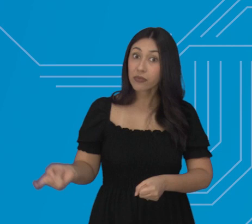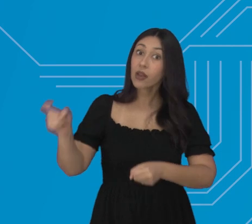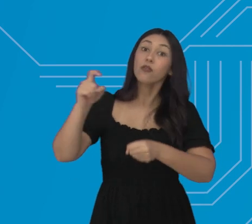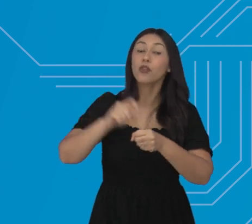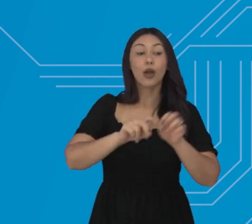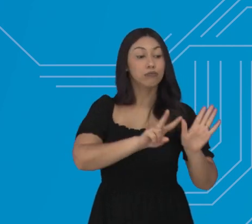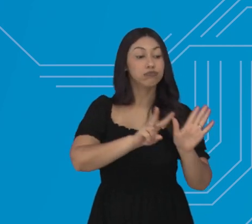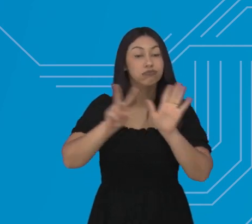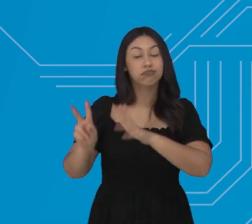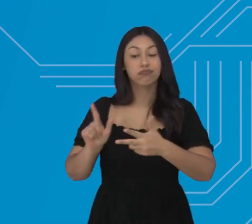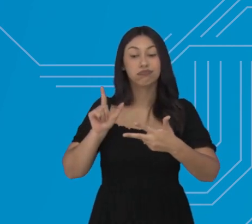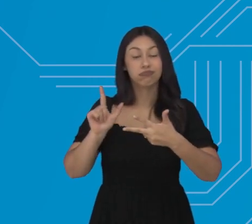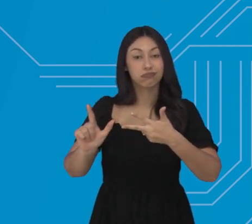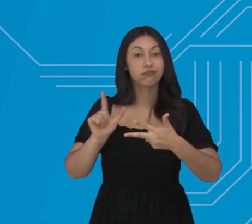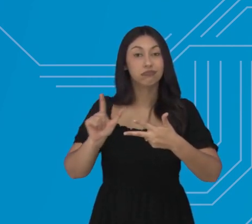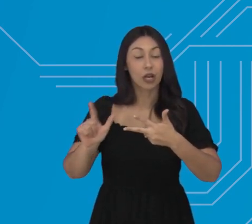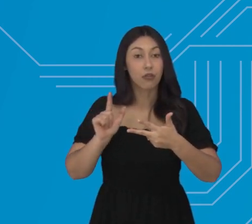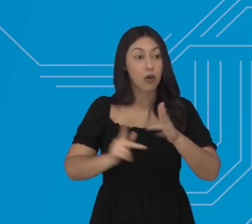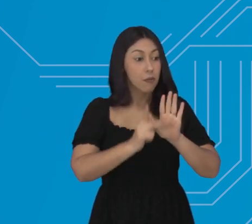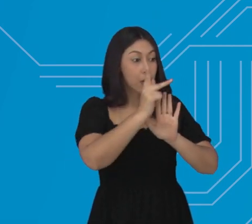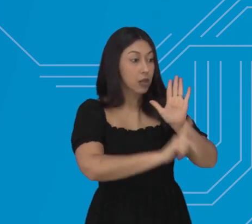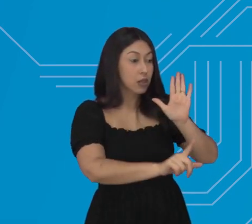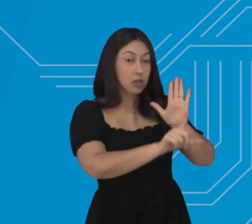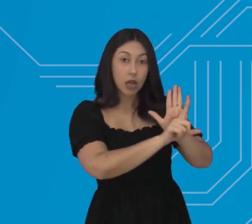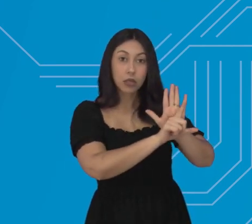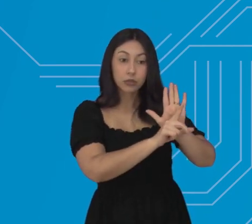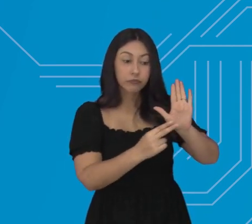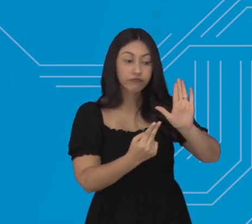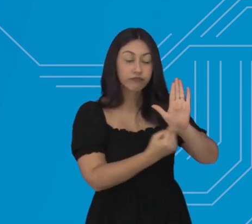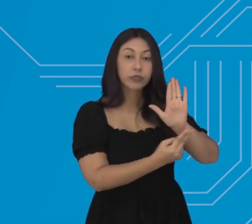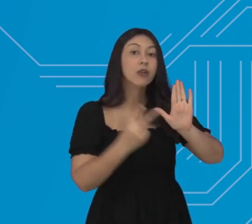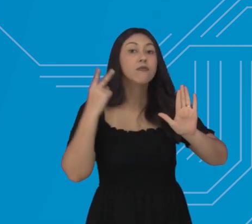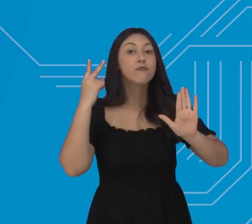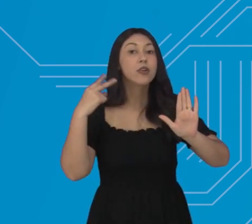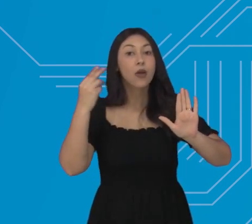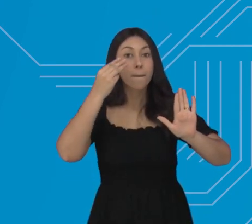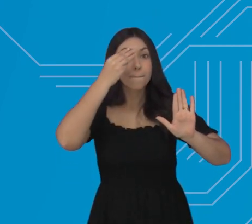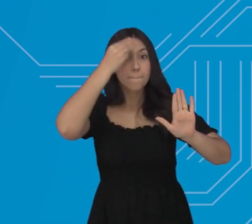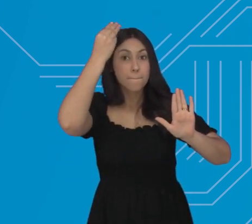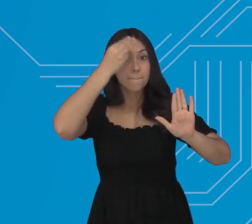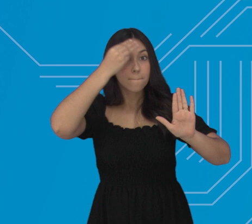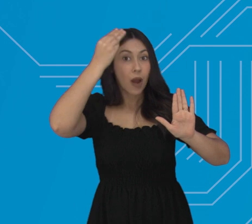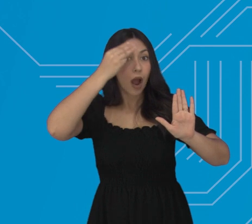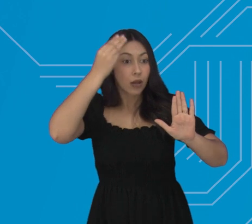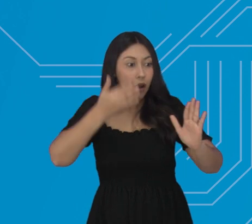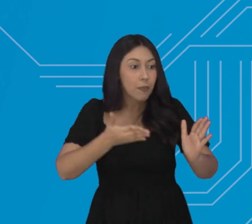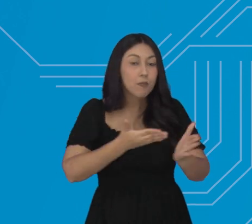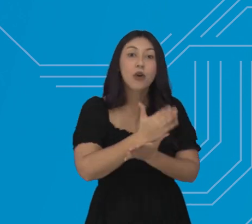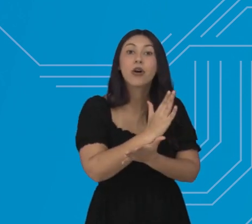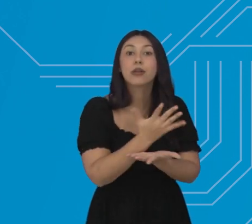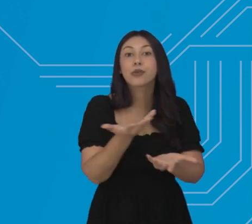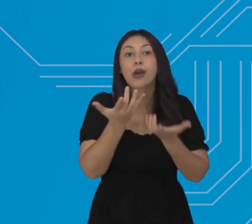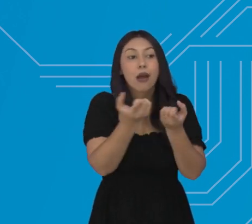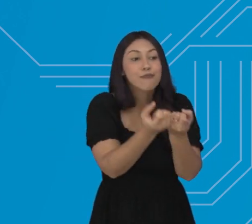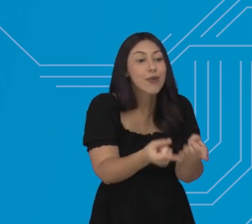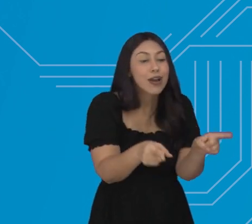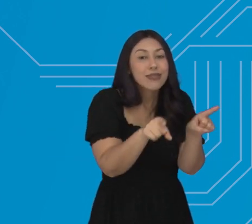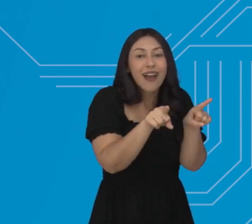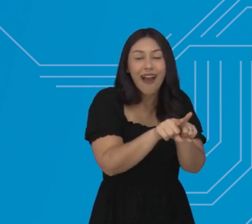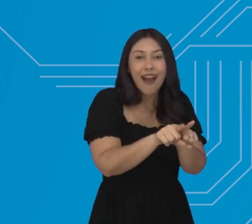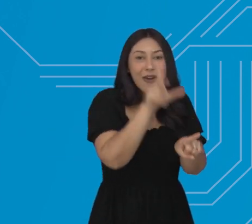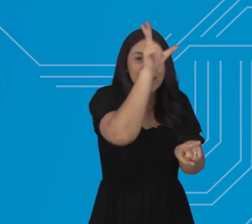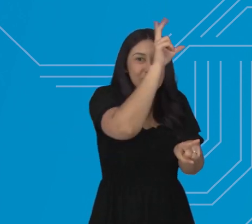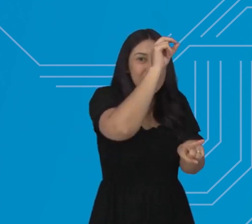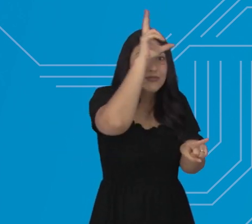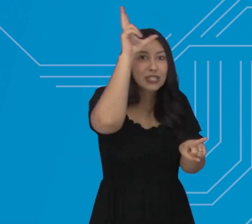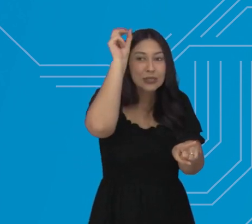E voltamos com Semana Legislativa. Um projeto de lei aprovado do vereador Milton Vieira Filho prevê firmar parcerias entre a